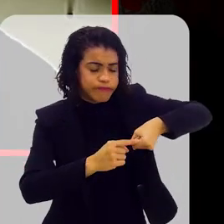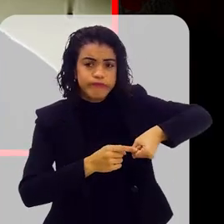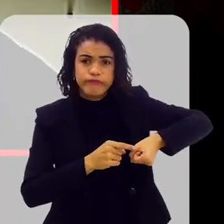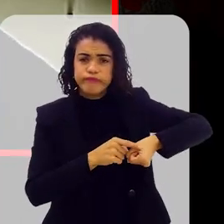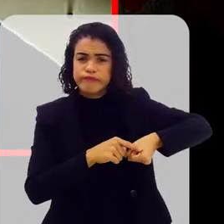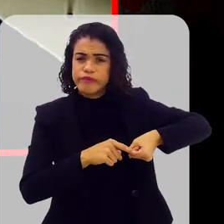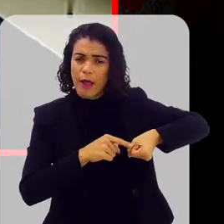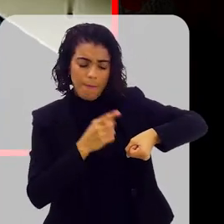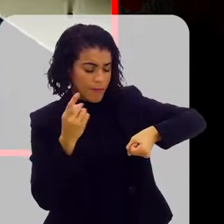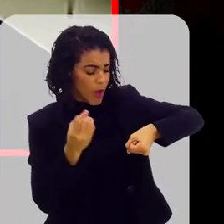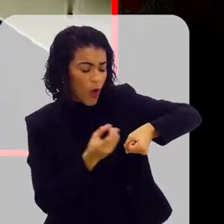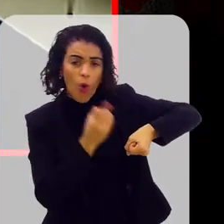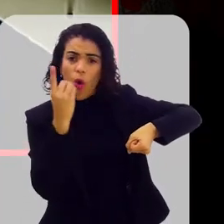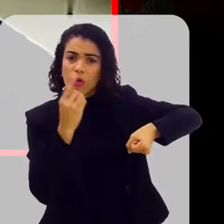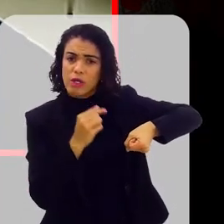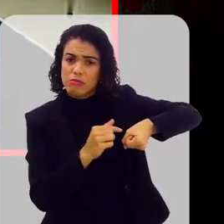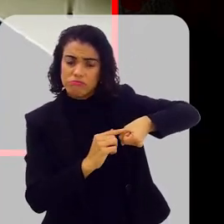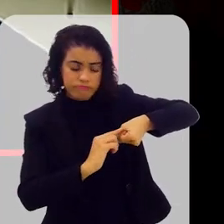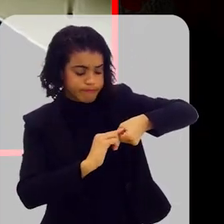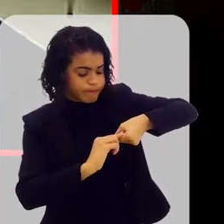do ânus, identifica